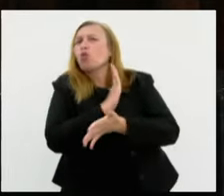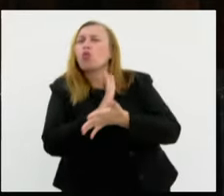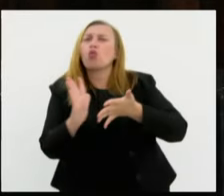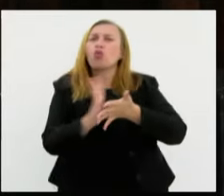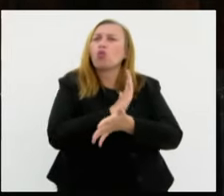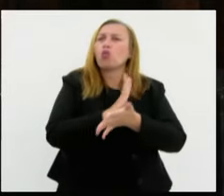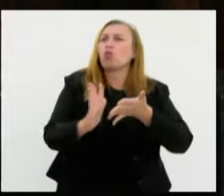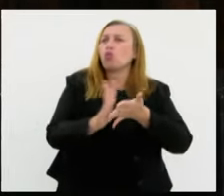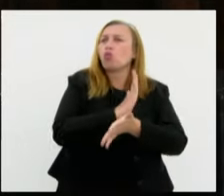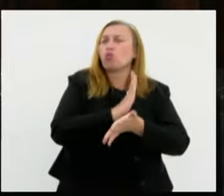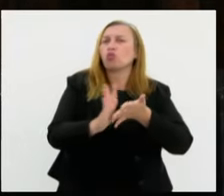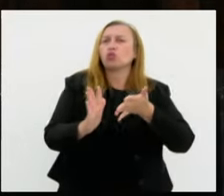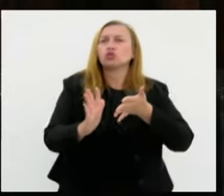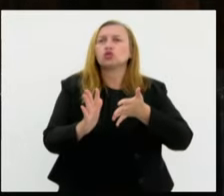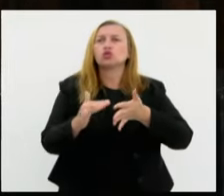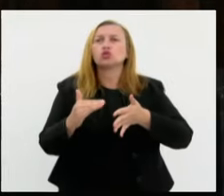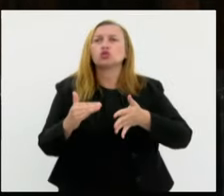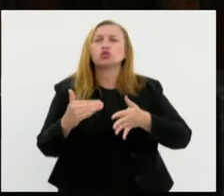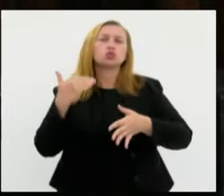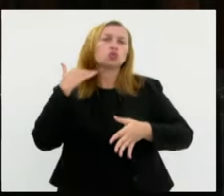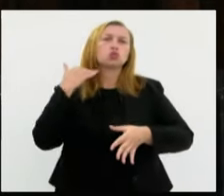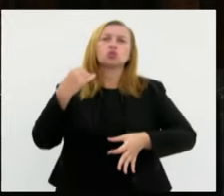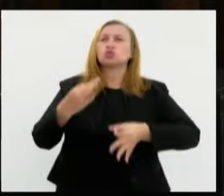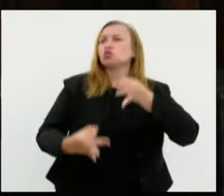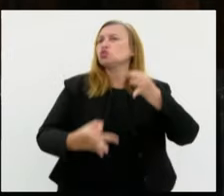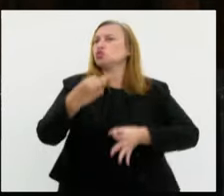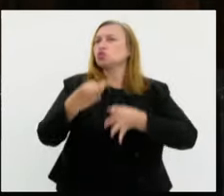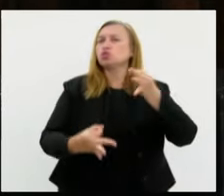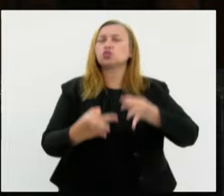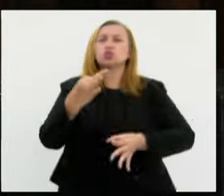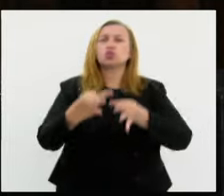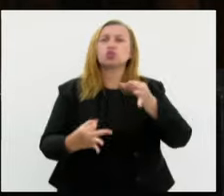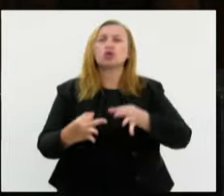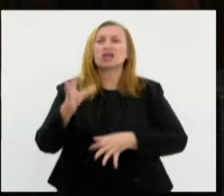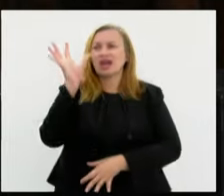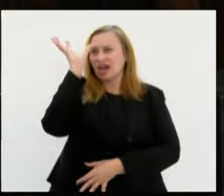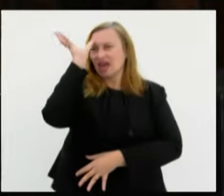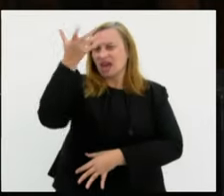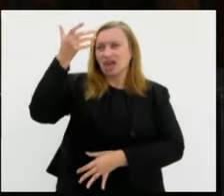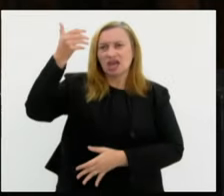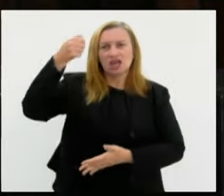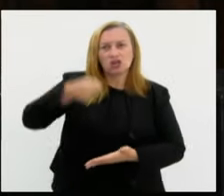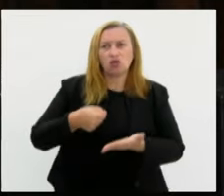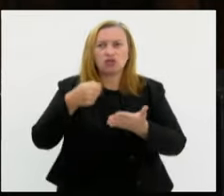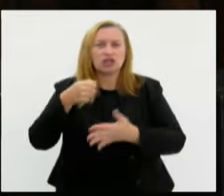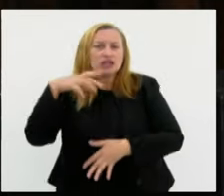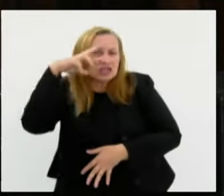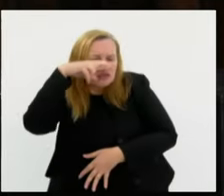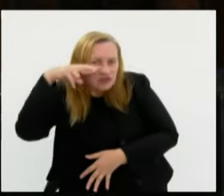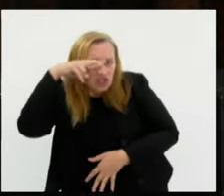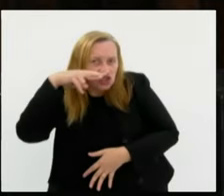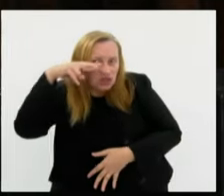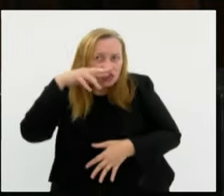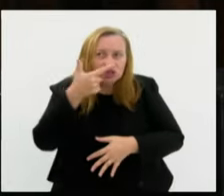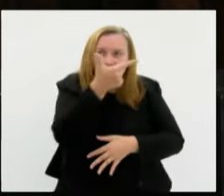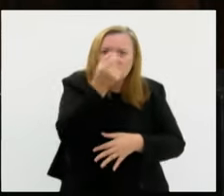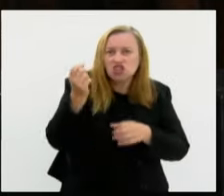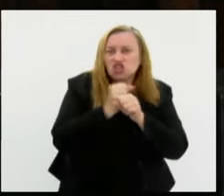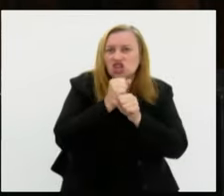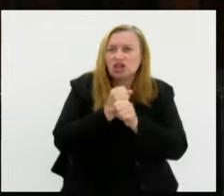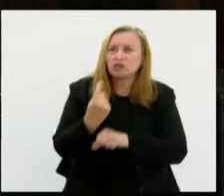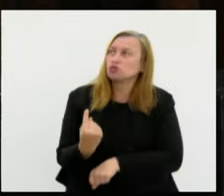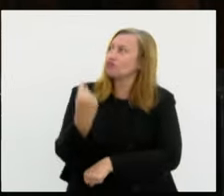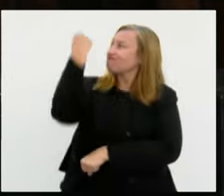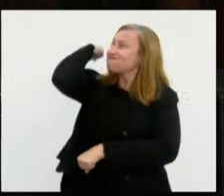Brasil afora, ou alguma instância policial Brasil afora, alguém resolva promover uma investigação de 20 anos atrás